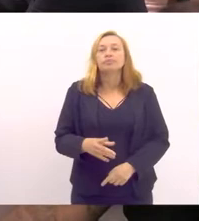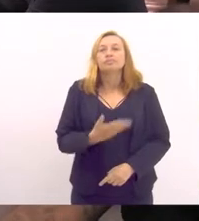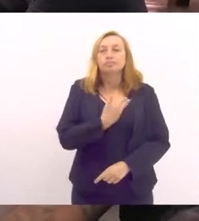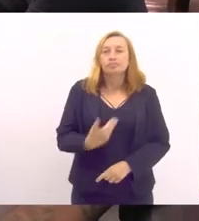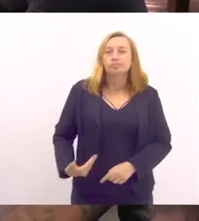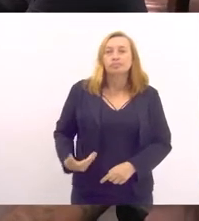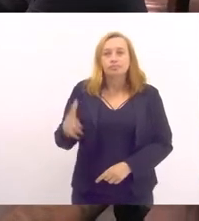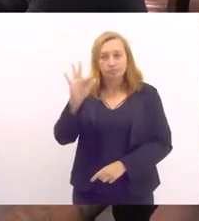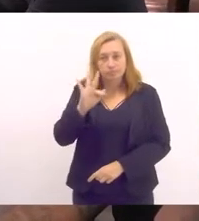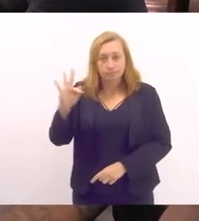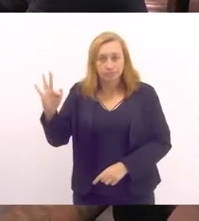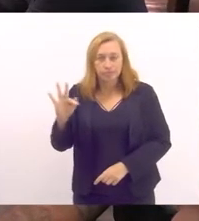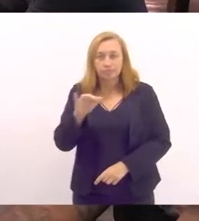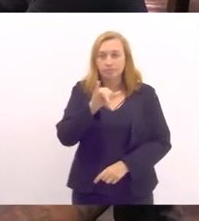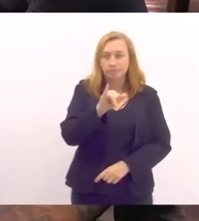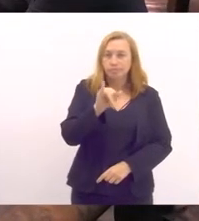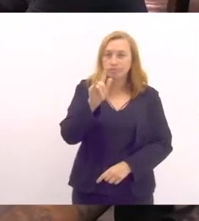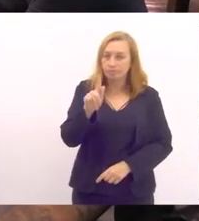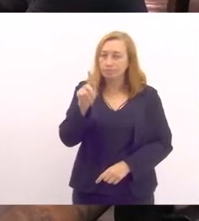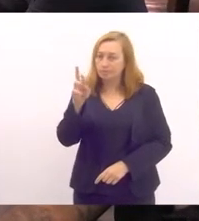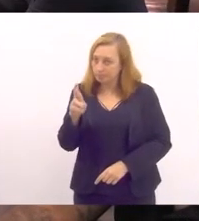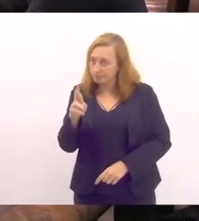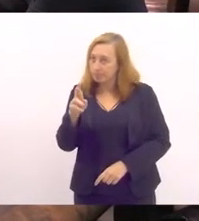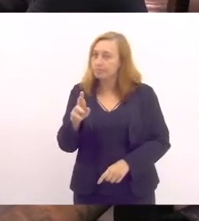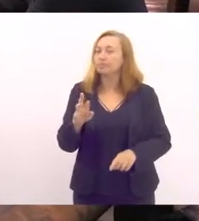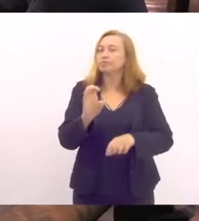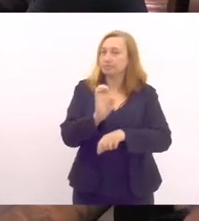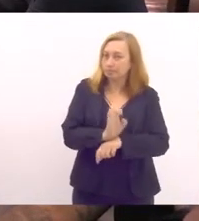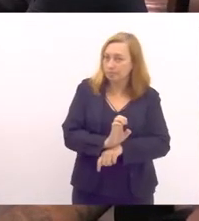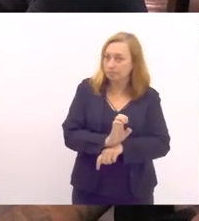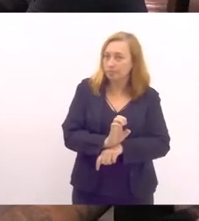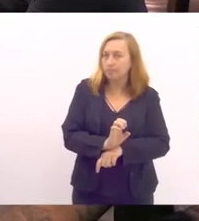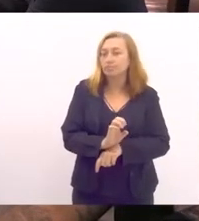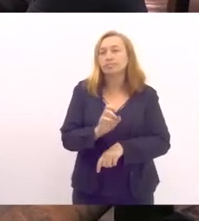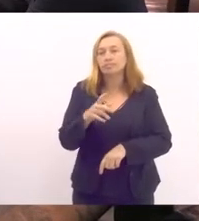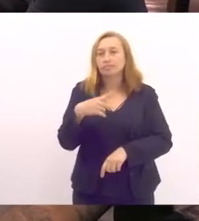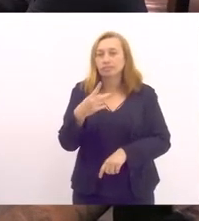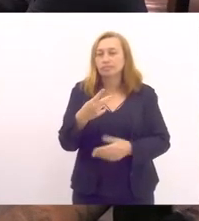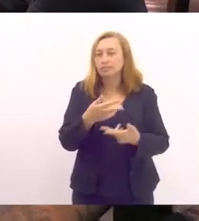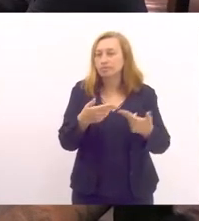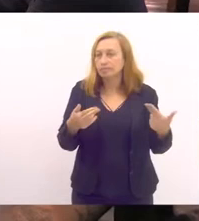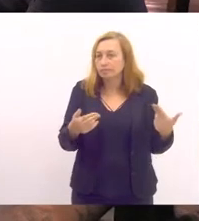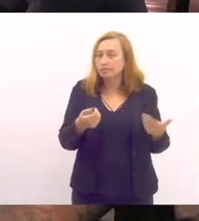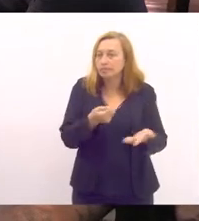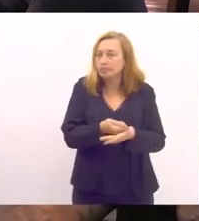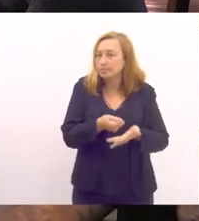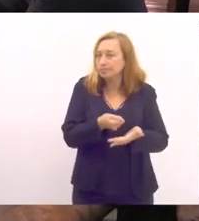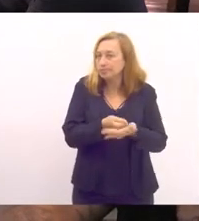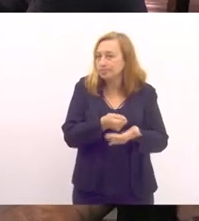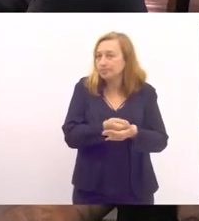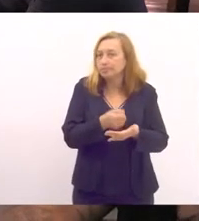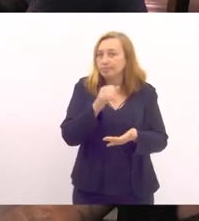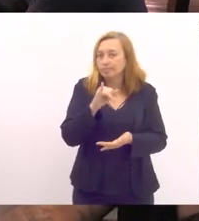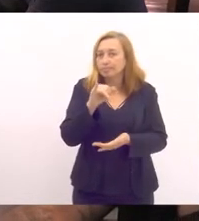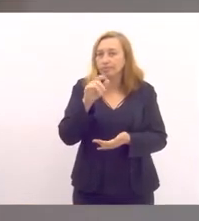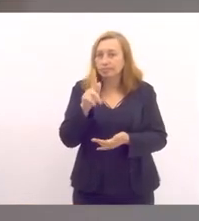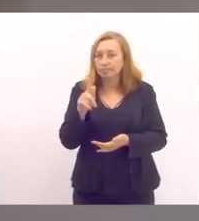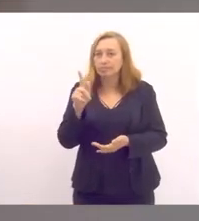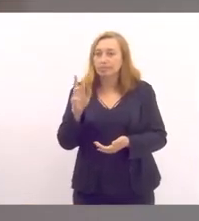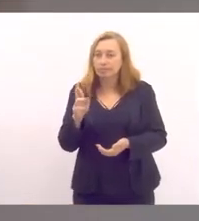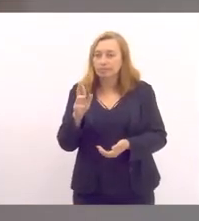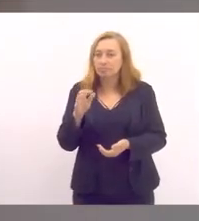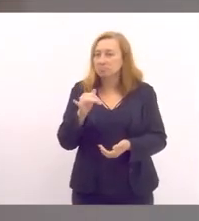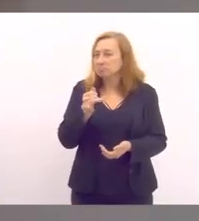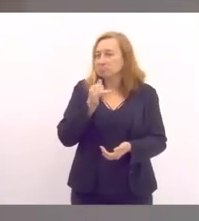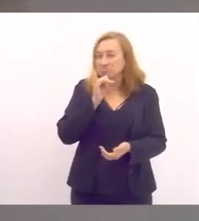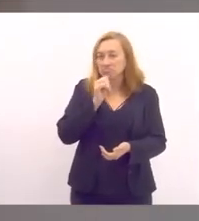quando instituiu a IGR, quanto o governo estadual, quando coloca ali aquela série de obrigações da IGR, eles em nenhum momento